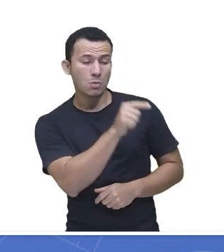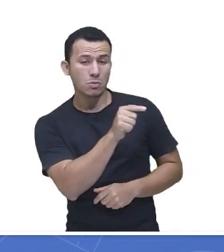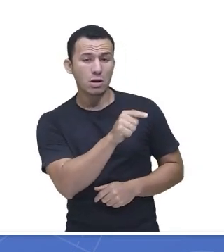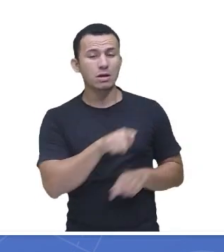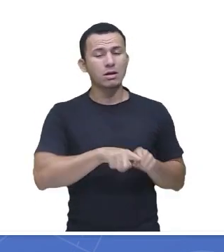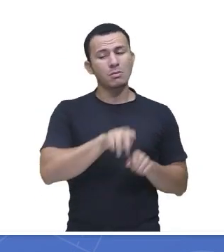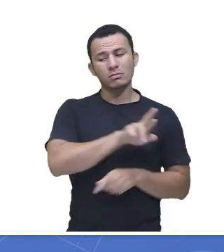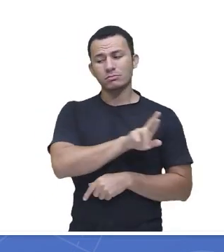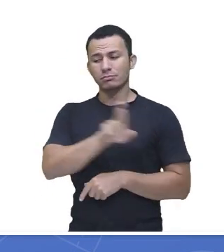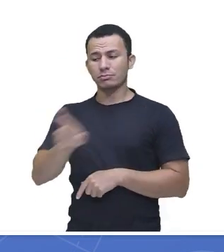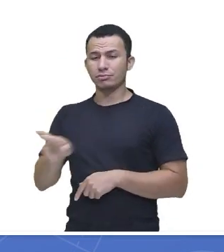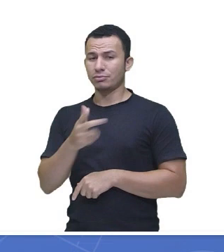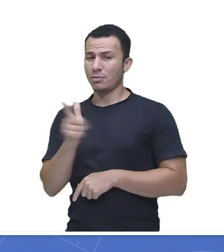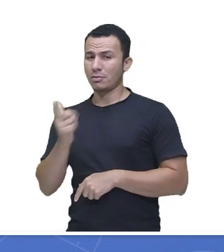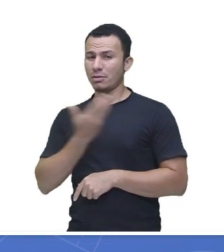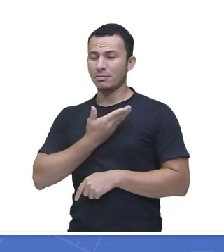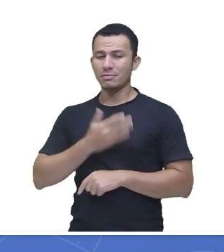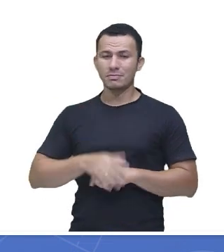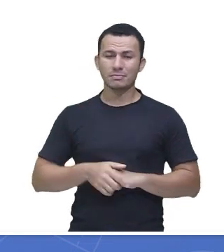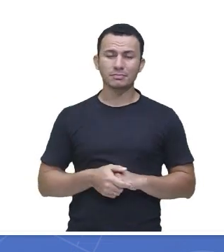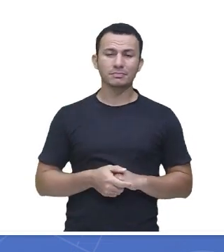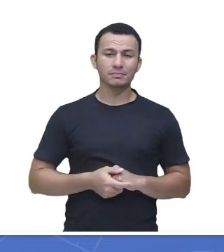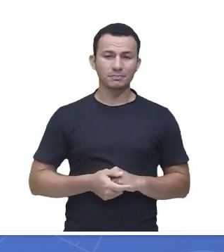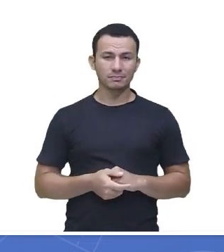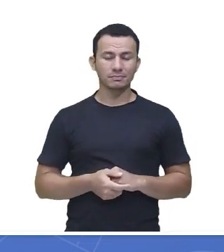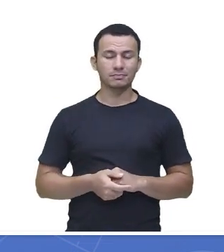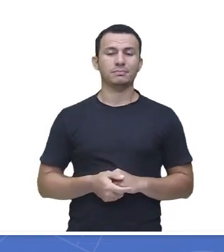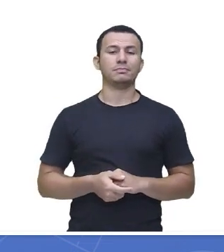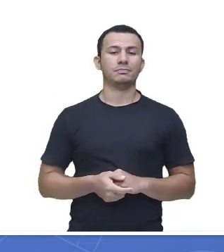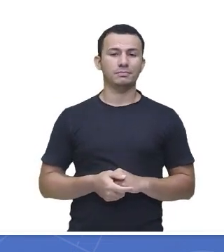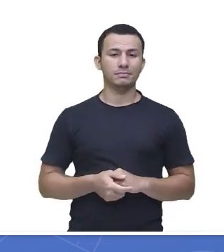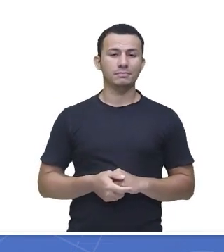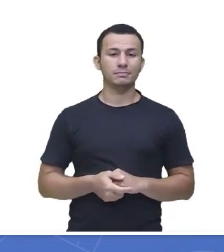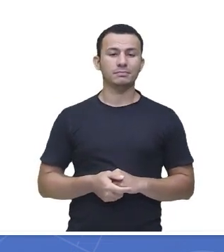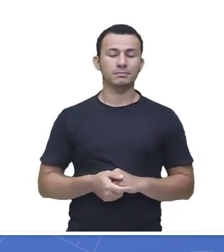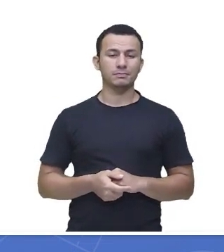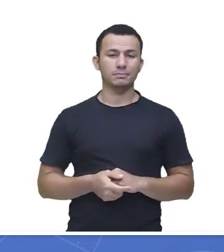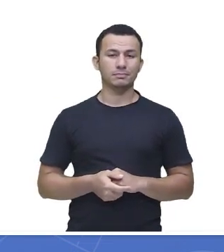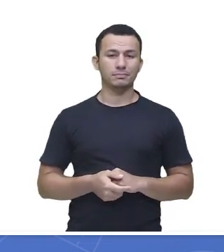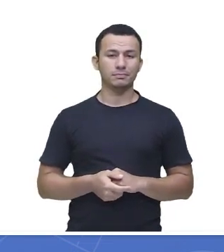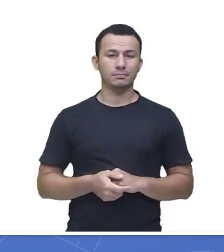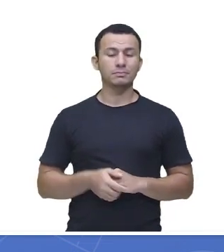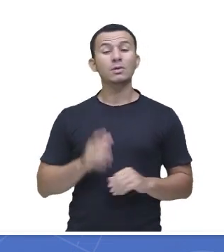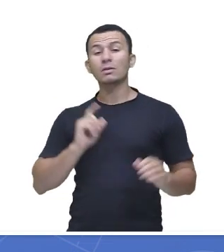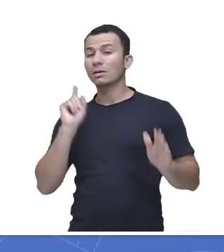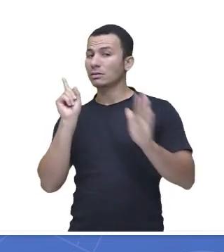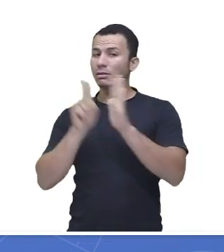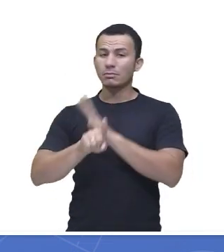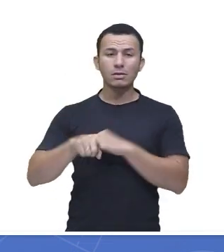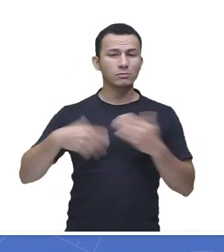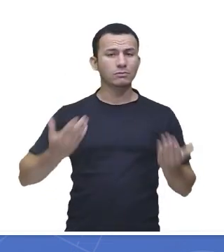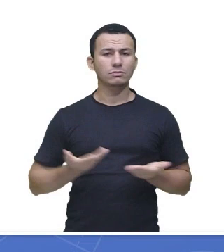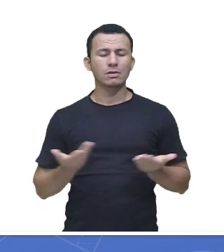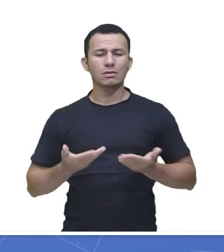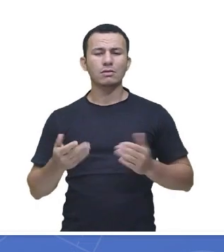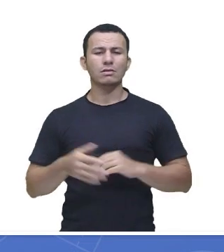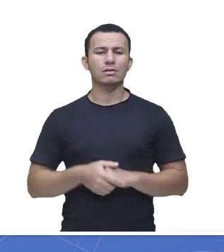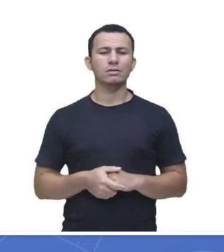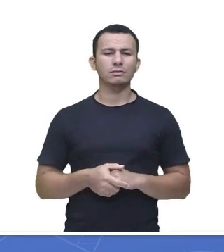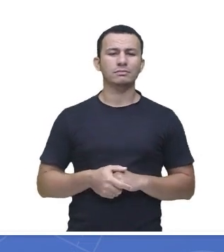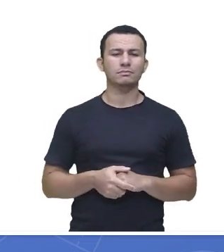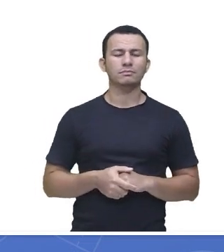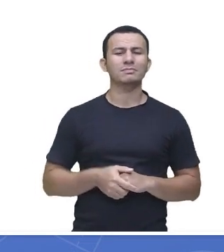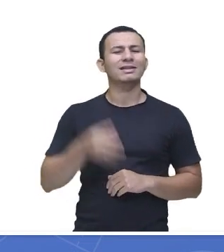dita por um outro amigo, né? E aí a gente tem o seguinte, pergunta: o humor